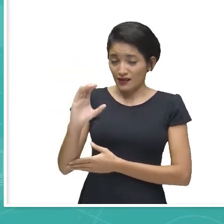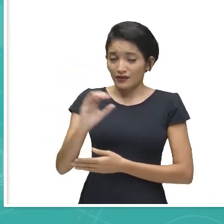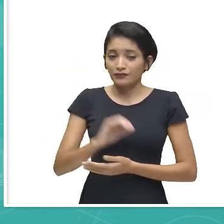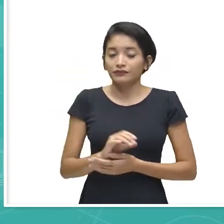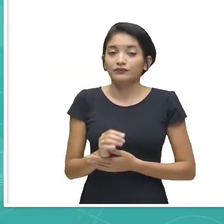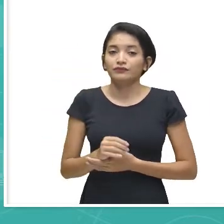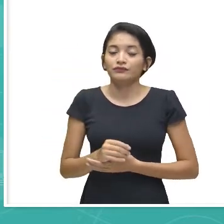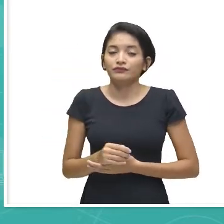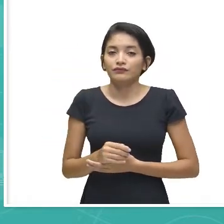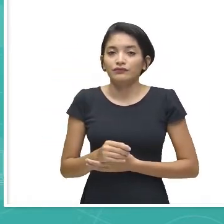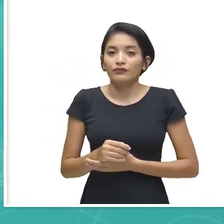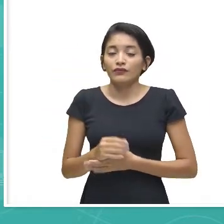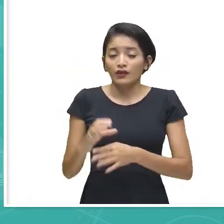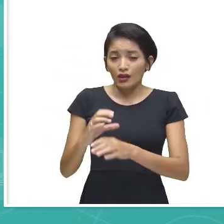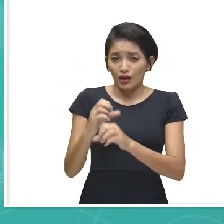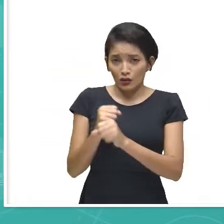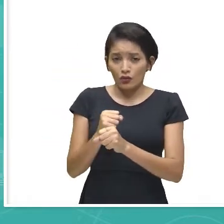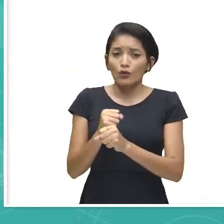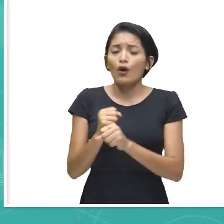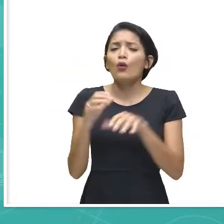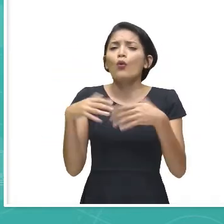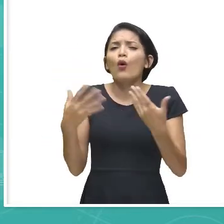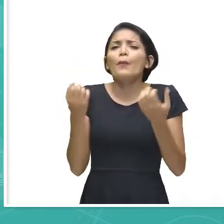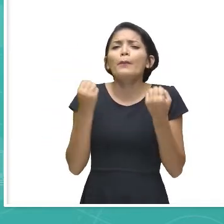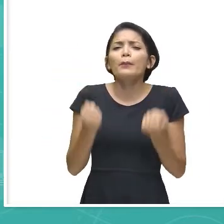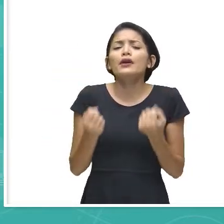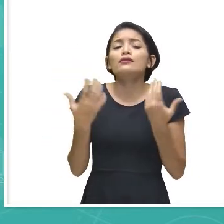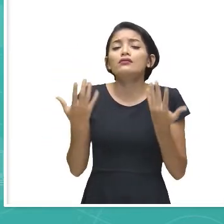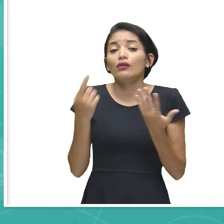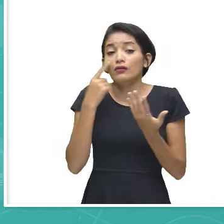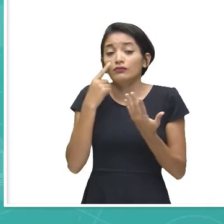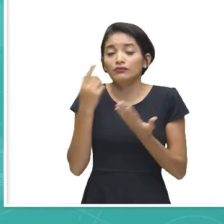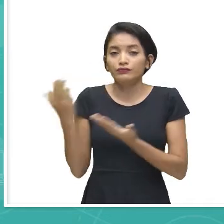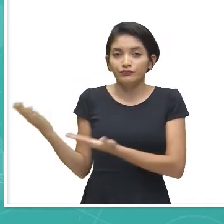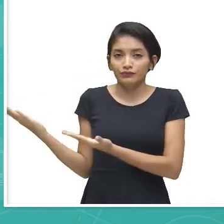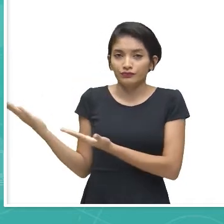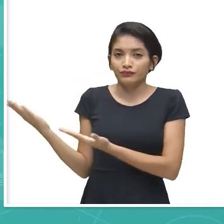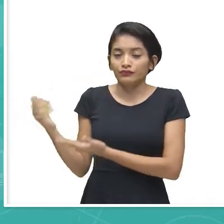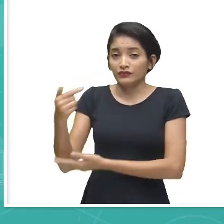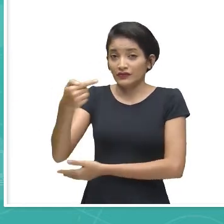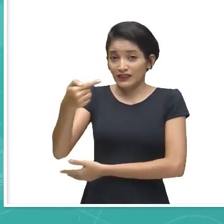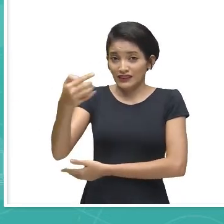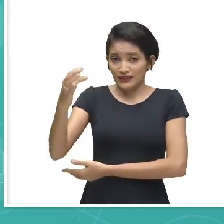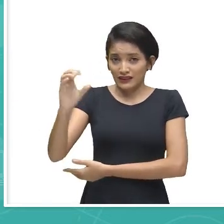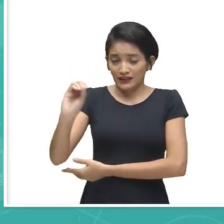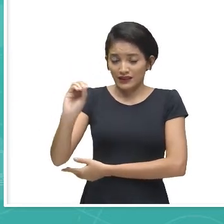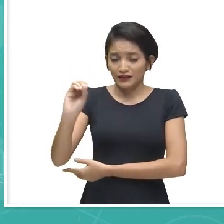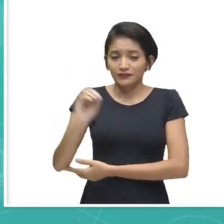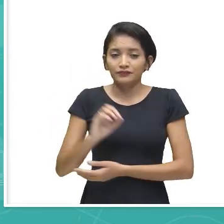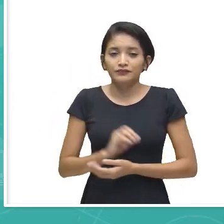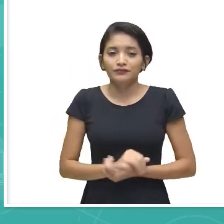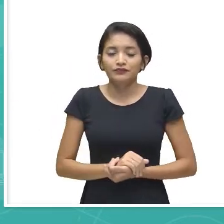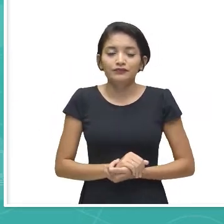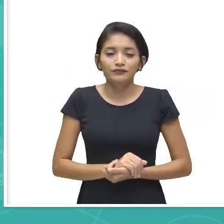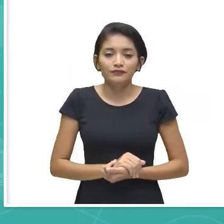é igual ao peso. Qual é o peso? Olha aqui, 70.